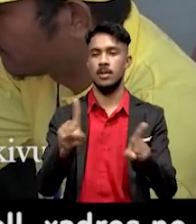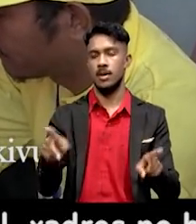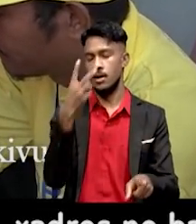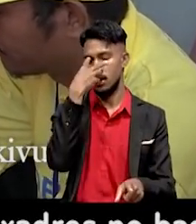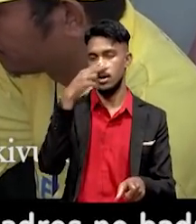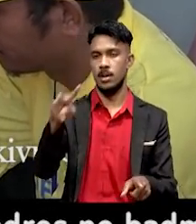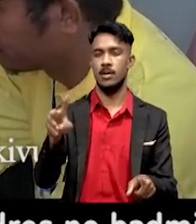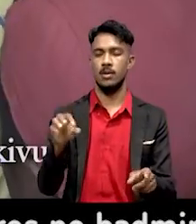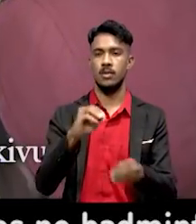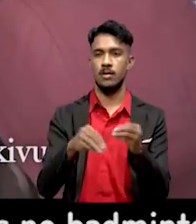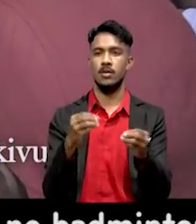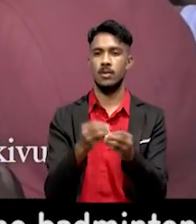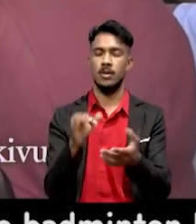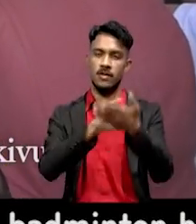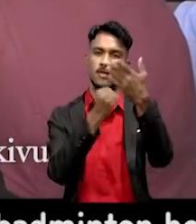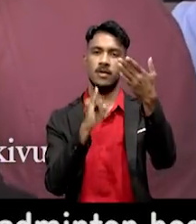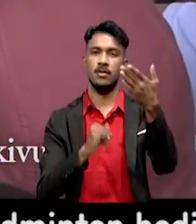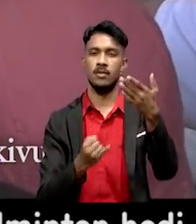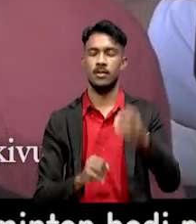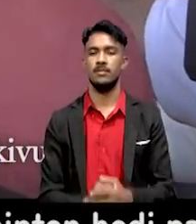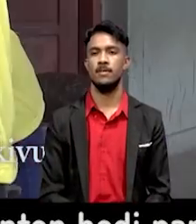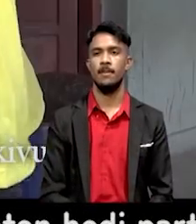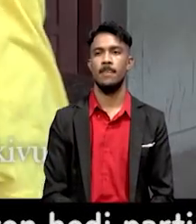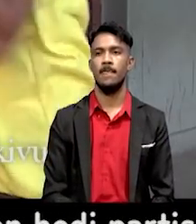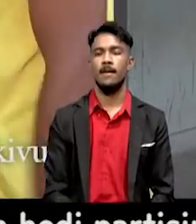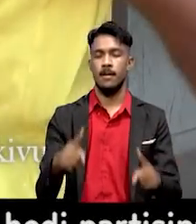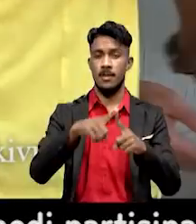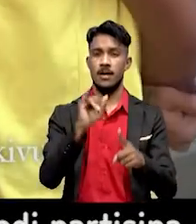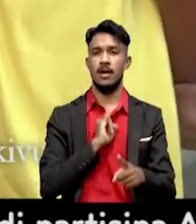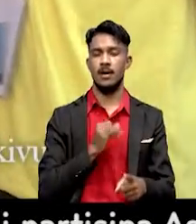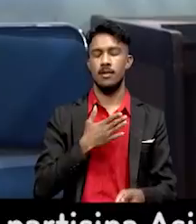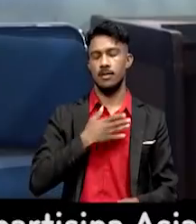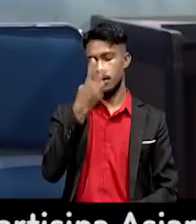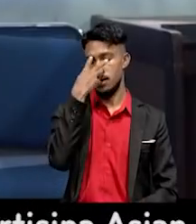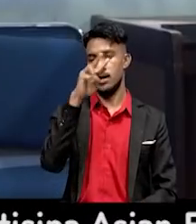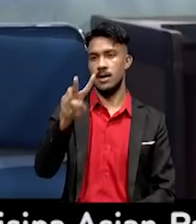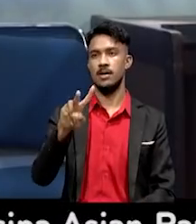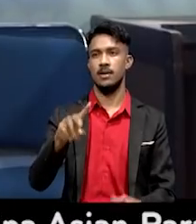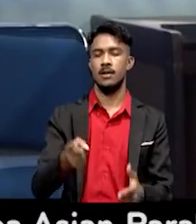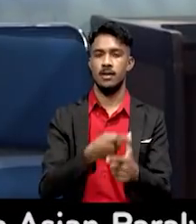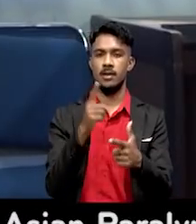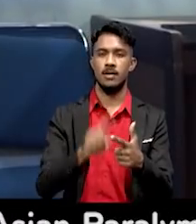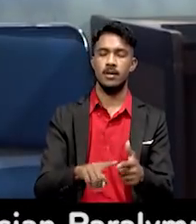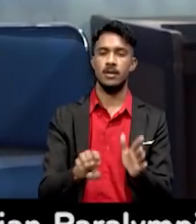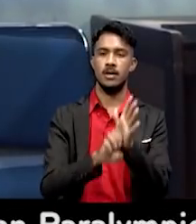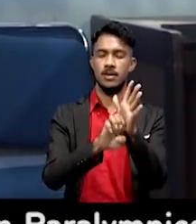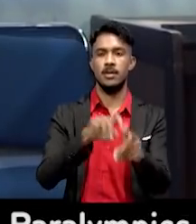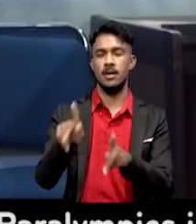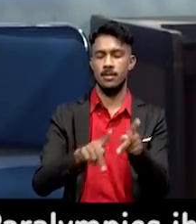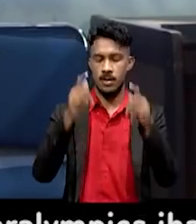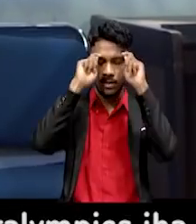liu ba figura. Bahau ni hare, pura enquanto, sociedade